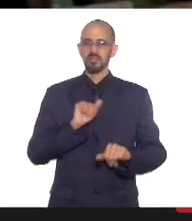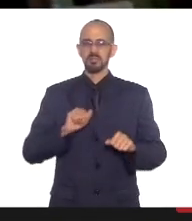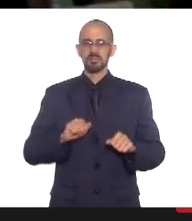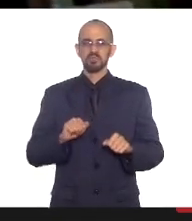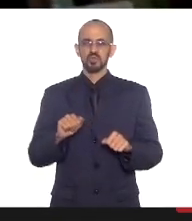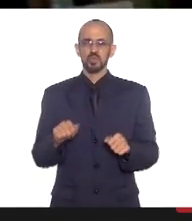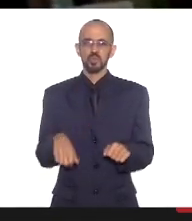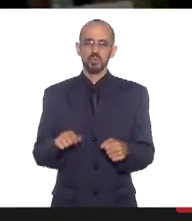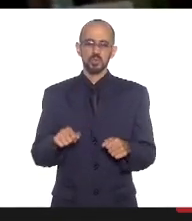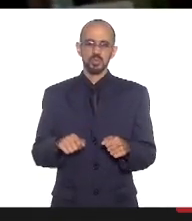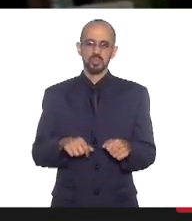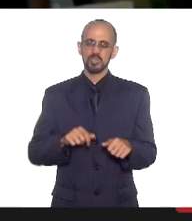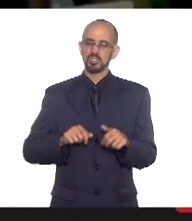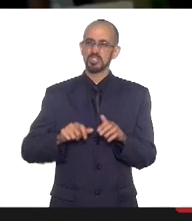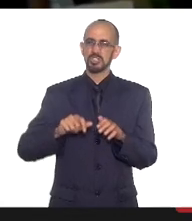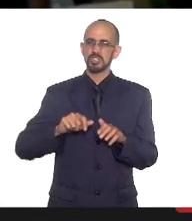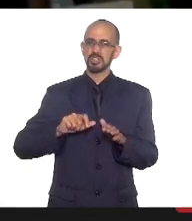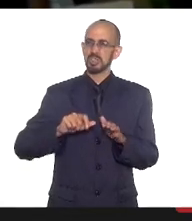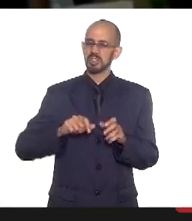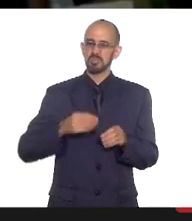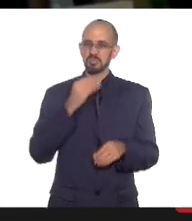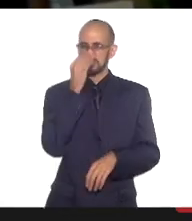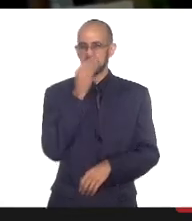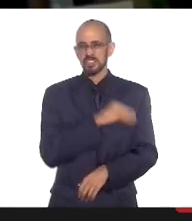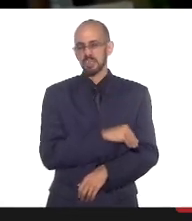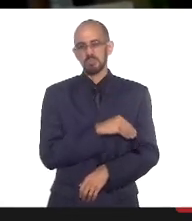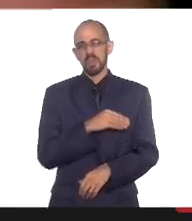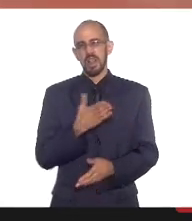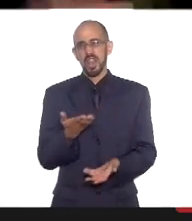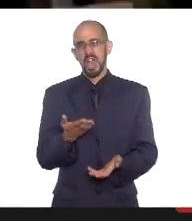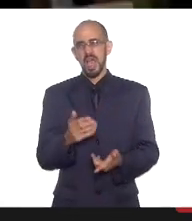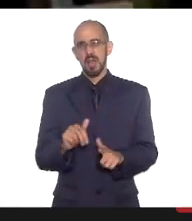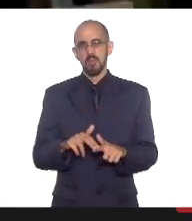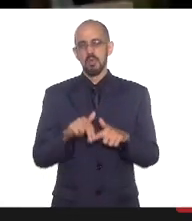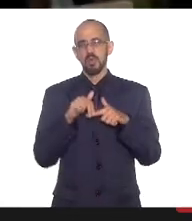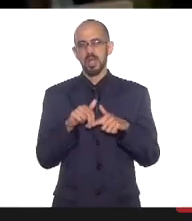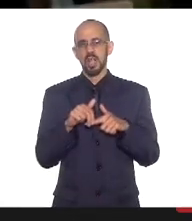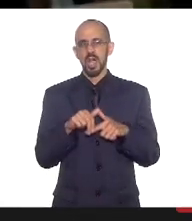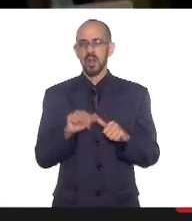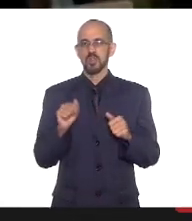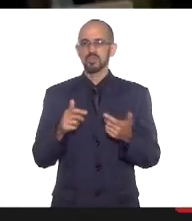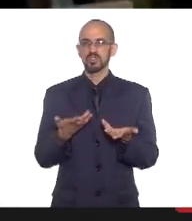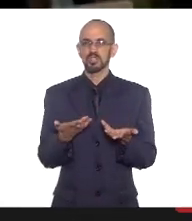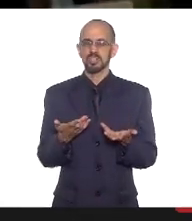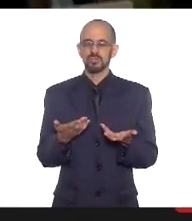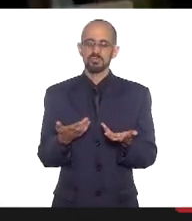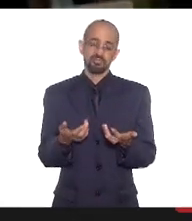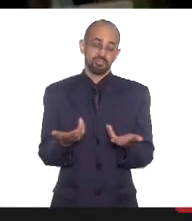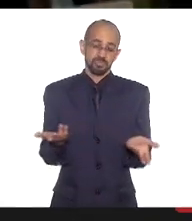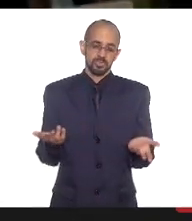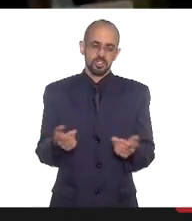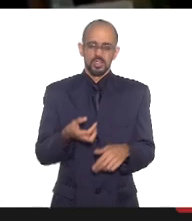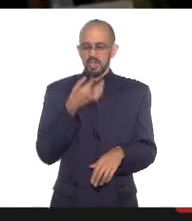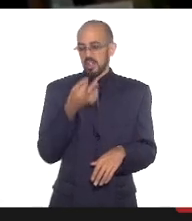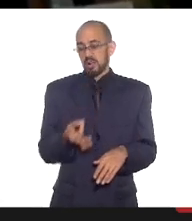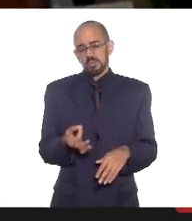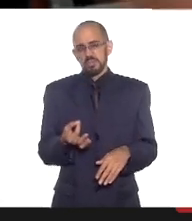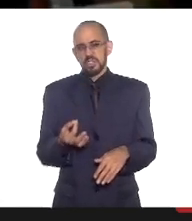da Saúde sendo atropelado em uma reboque né de uma visão histriônica e